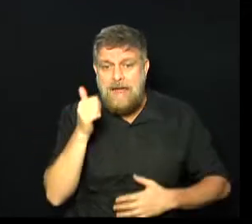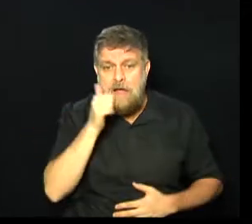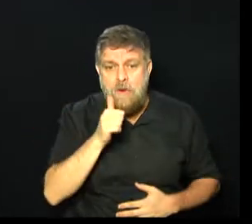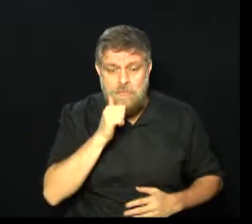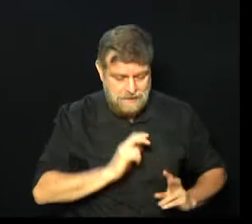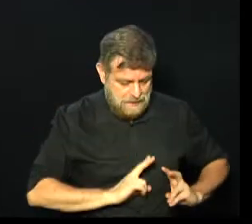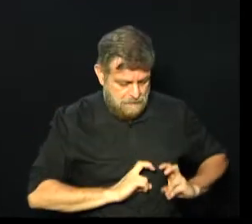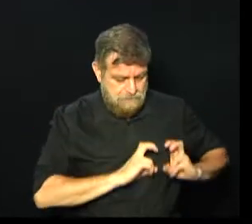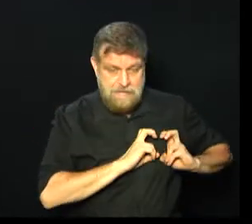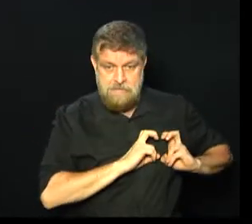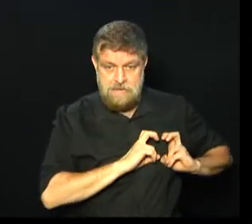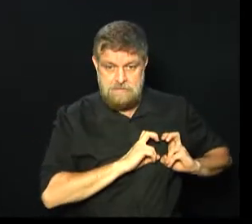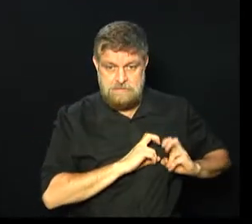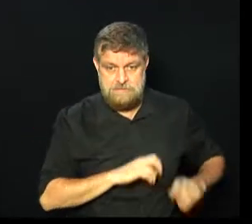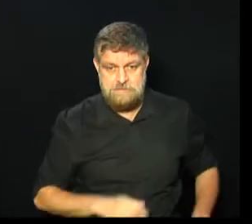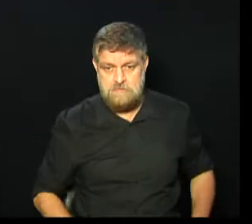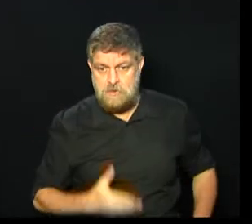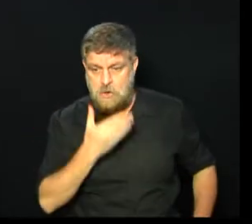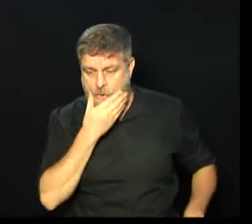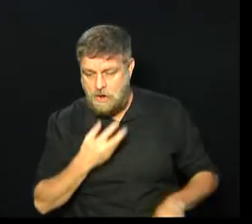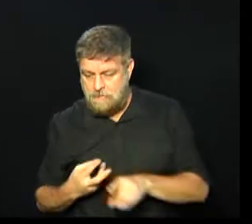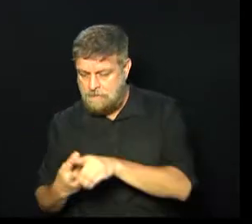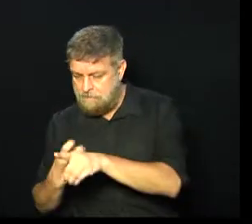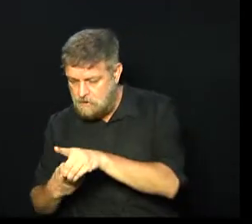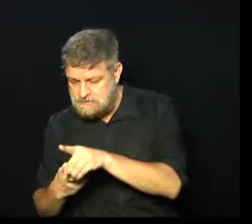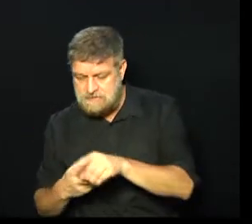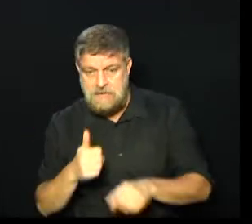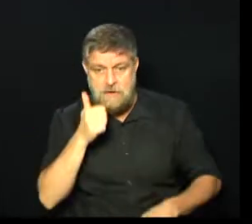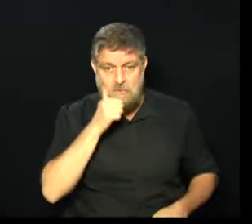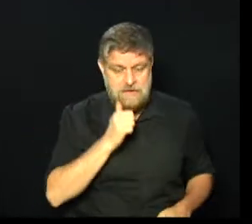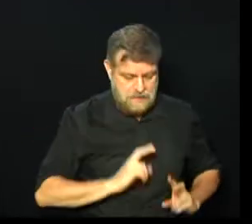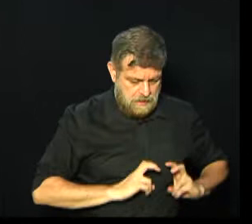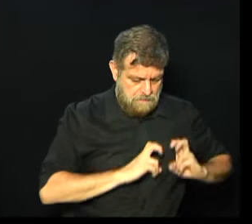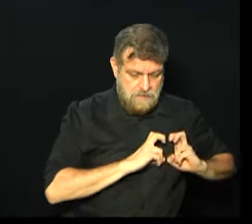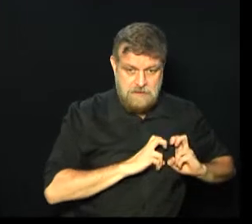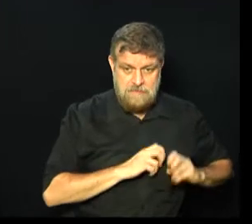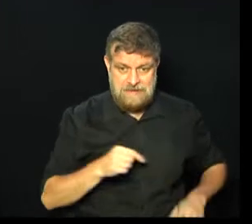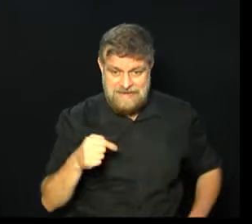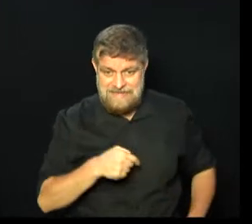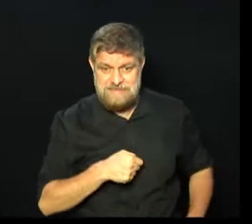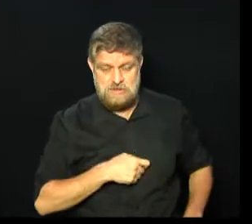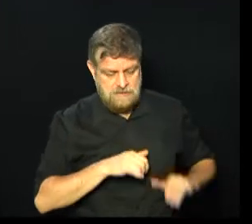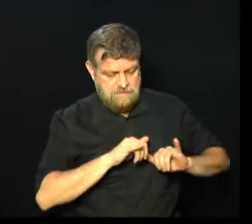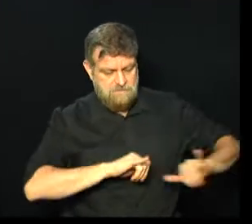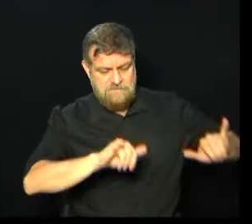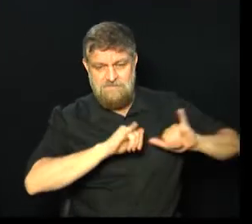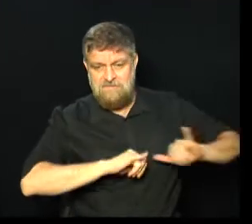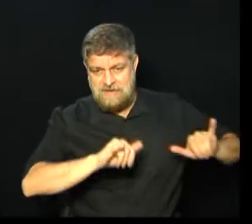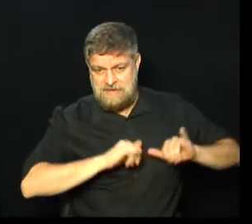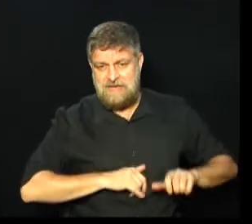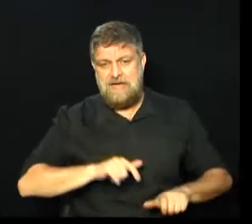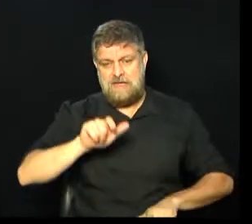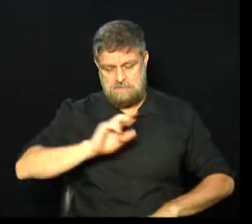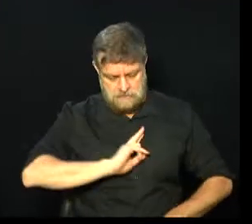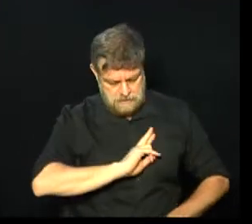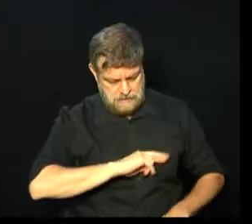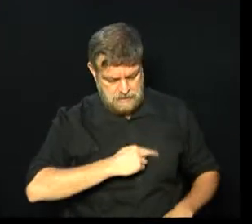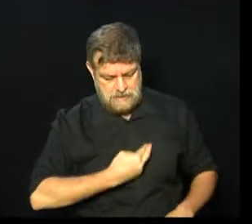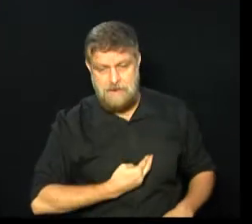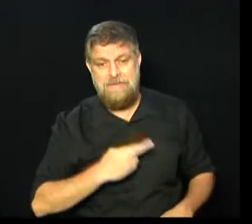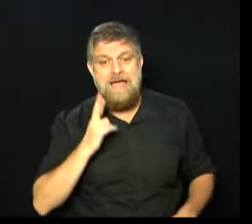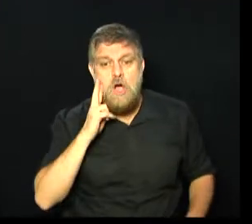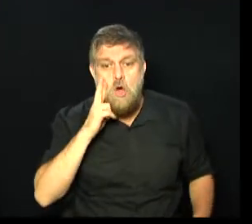mulher. E o câncer de mama é já muito mais falado, já existe em campanhas muito mais